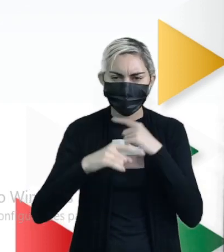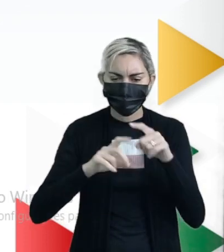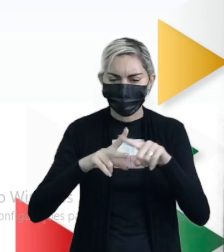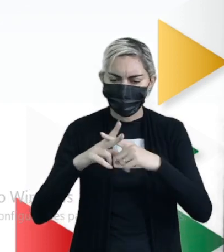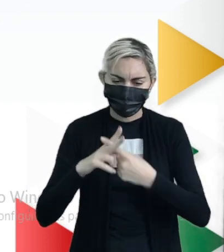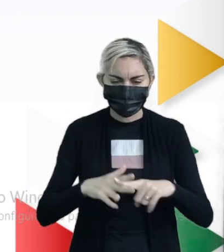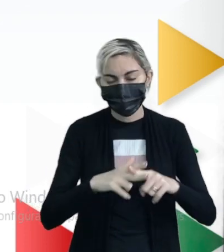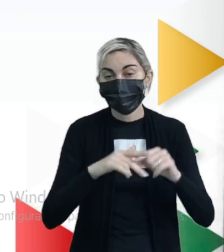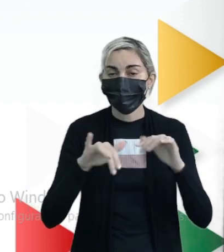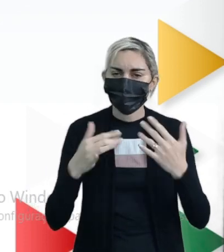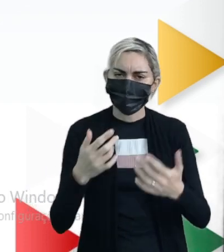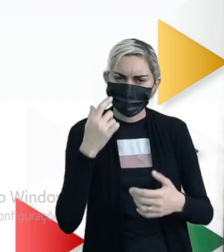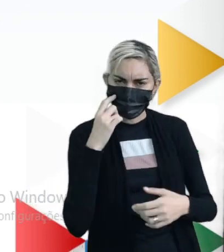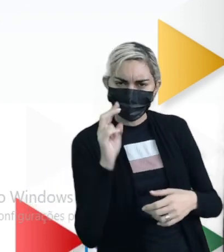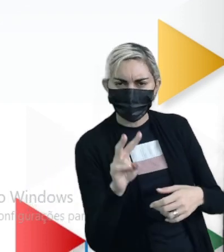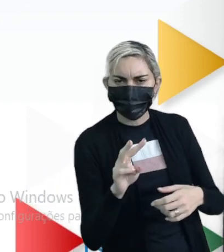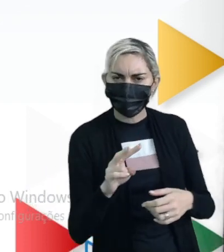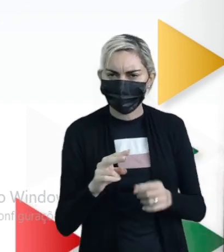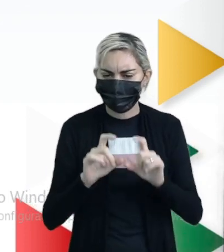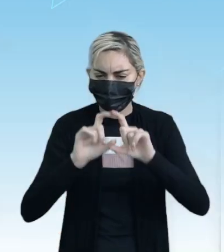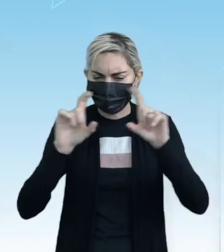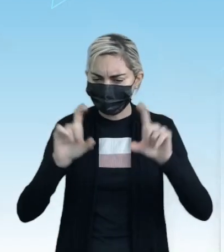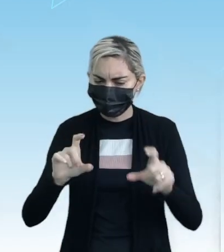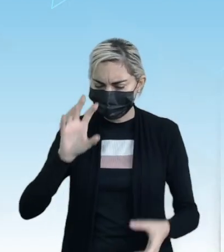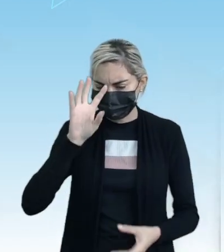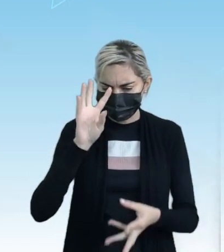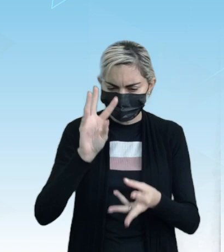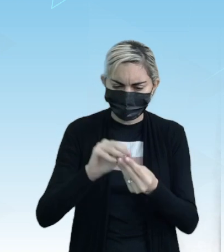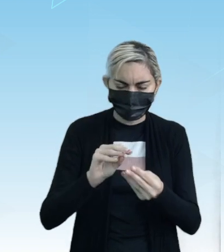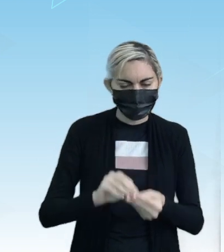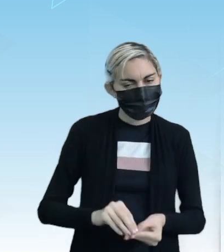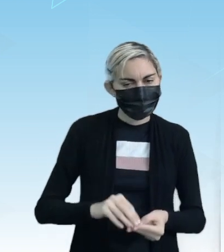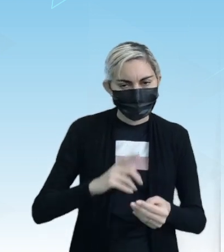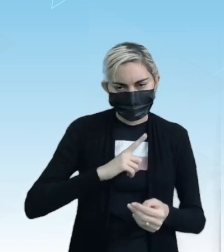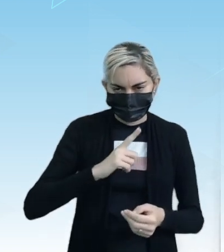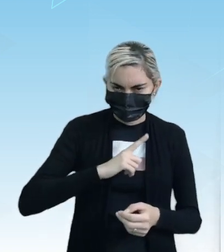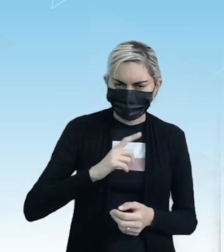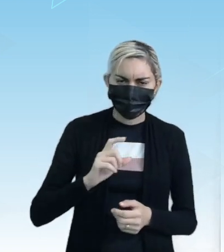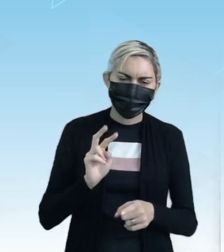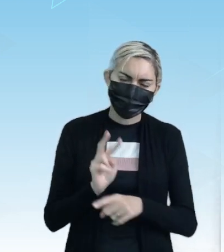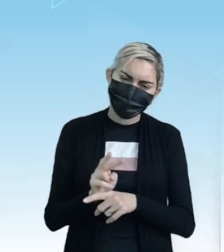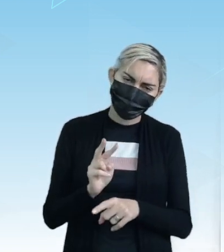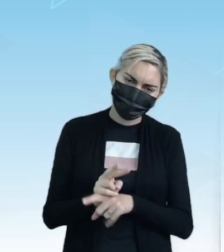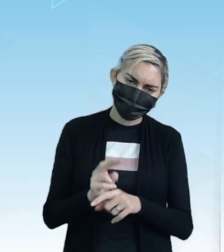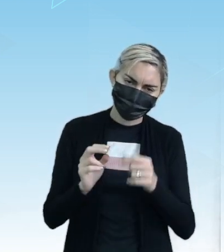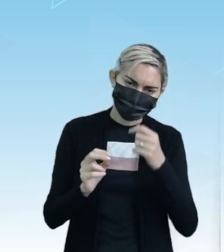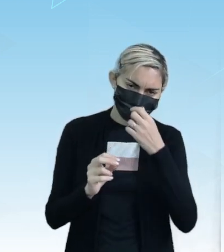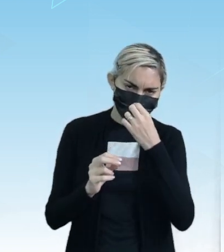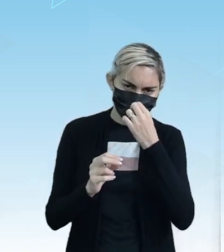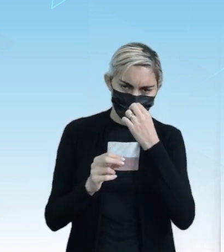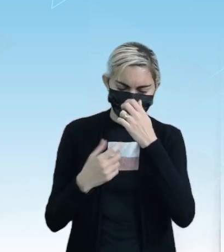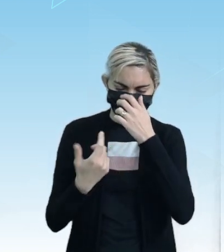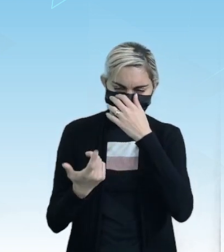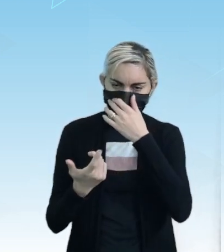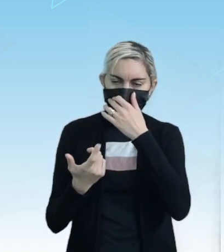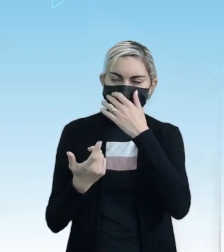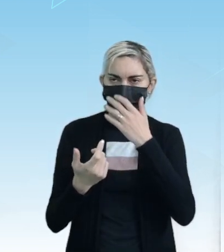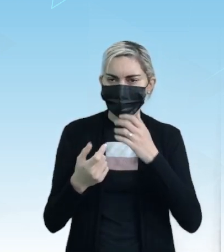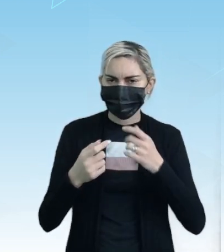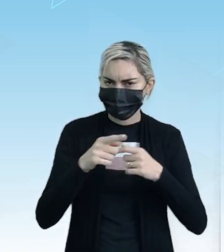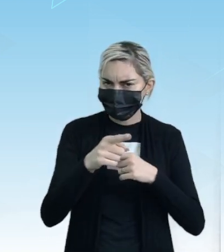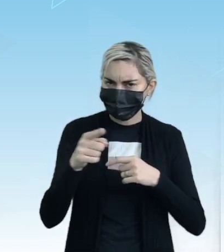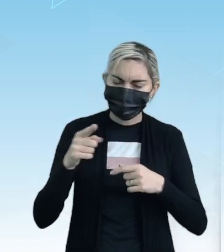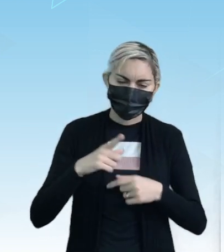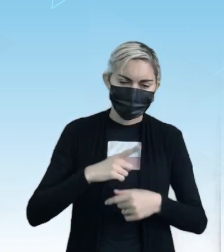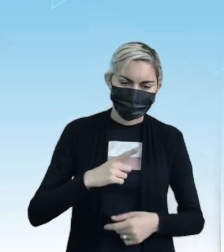conserto. Então, vejam só os subentendidos que podem estar presentes, certo? Aliás, que